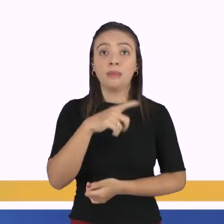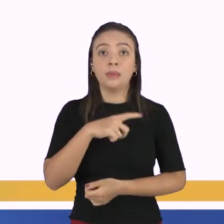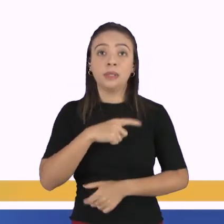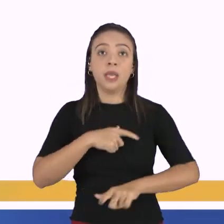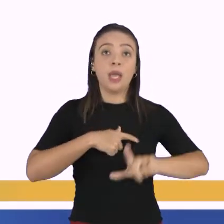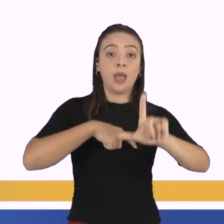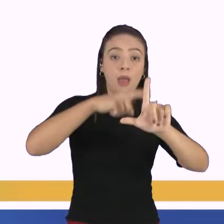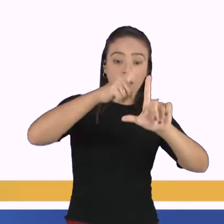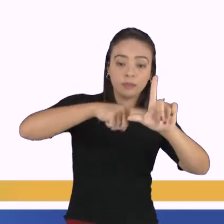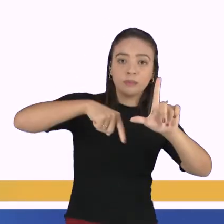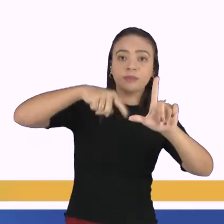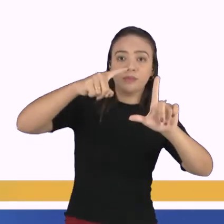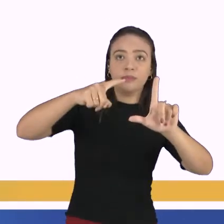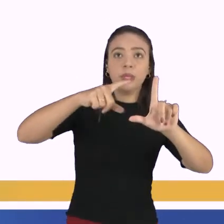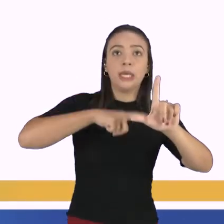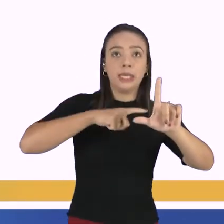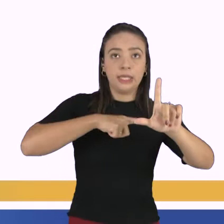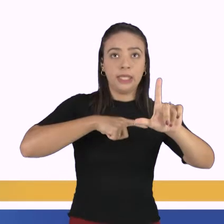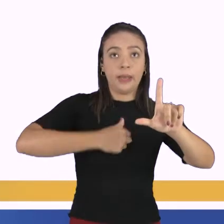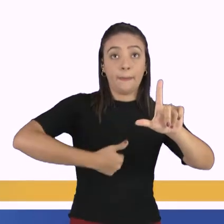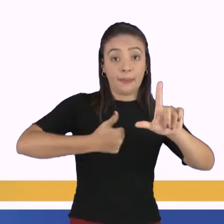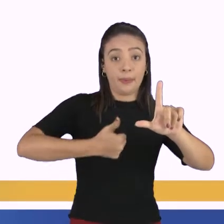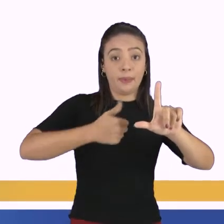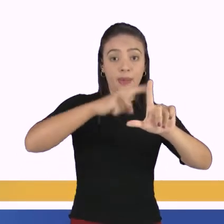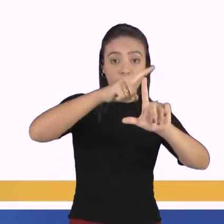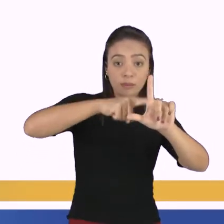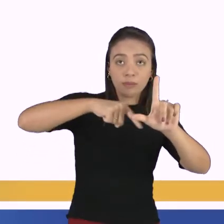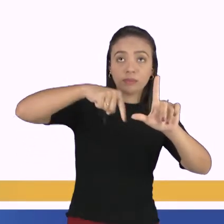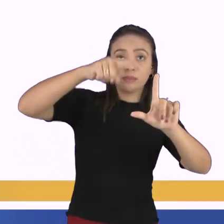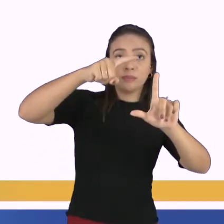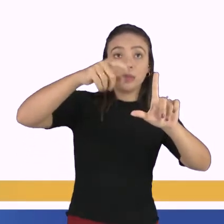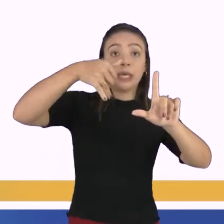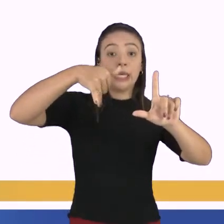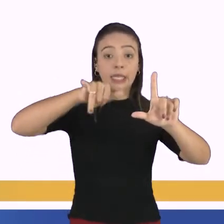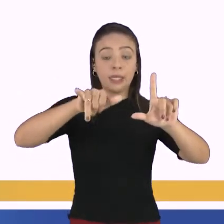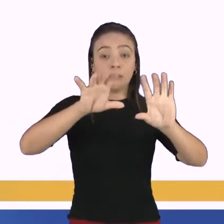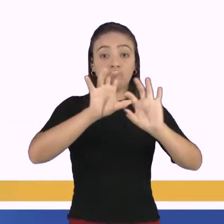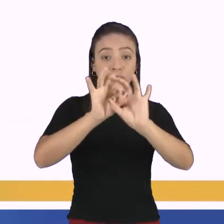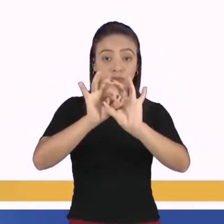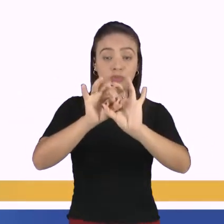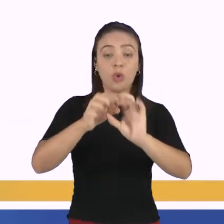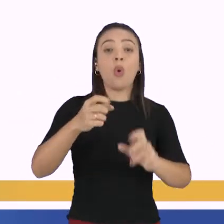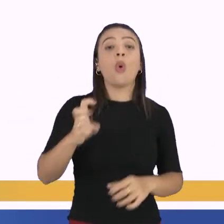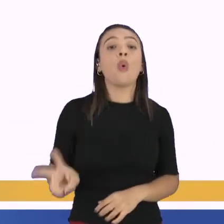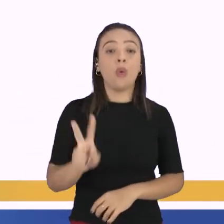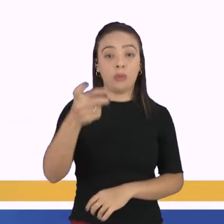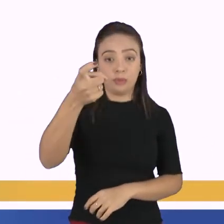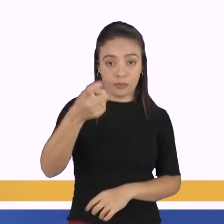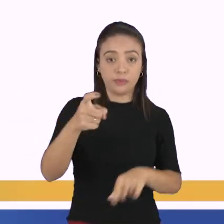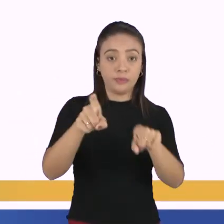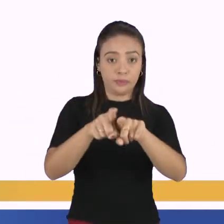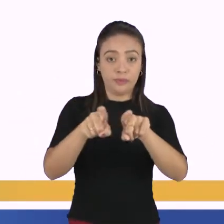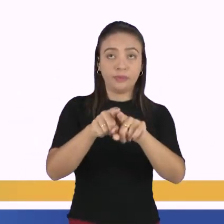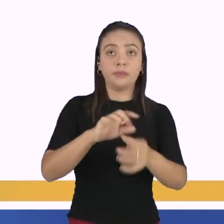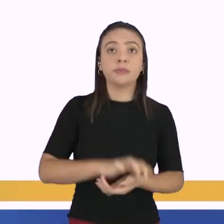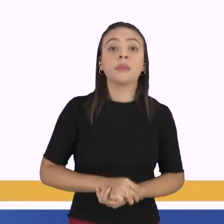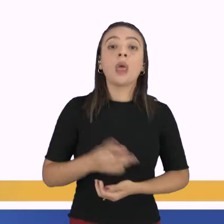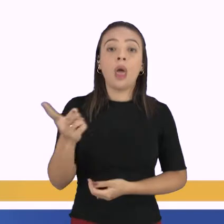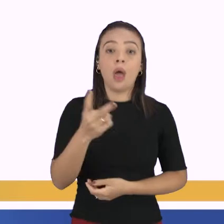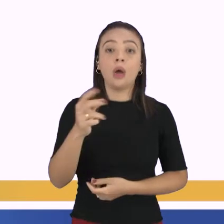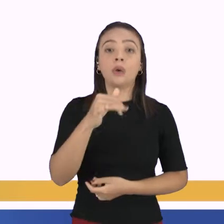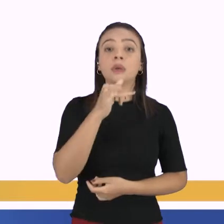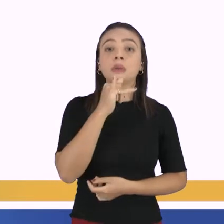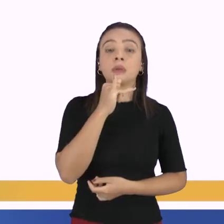função. Observe que nós temos uma curva, Os valores de y são dependentes dos valores de x. Essas duas curvas